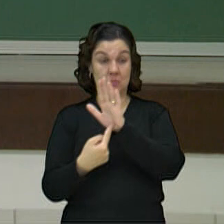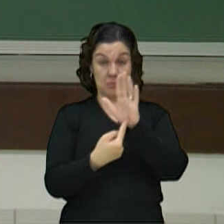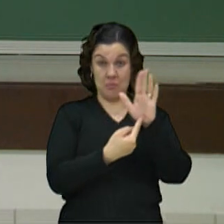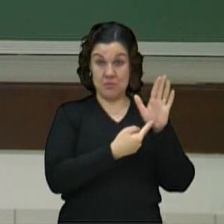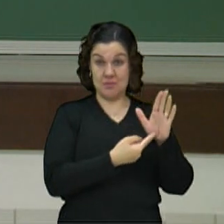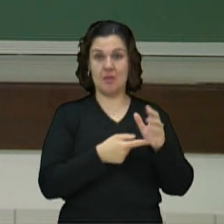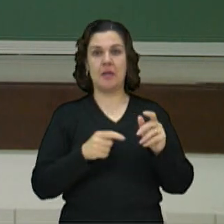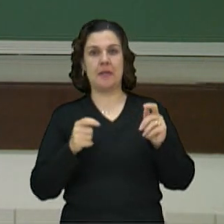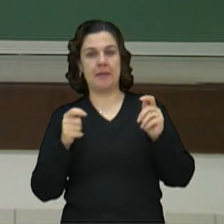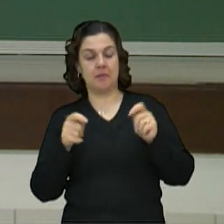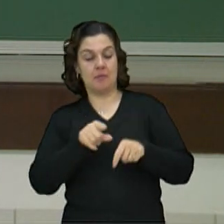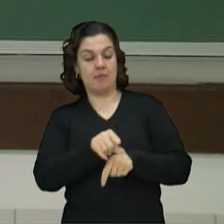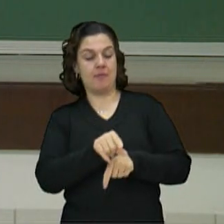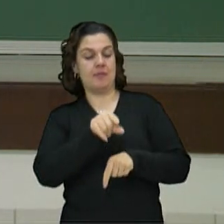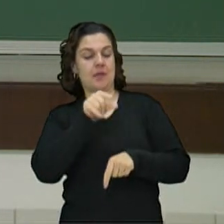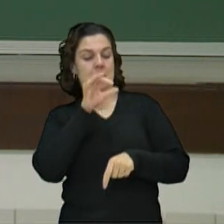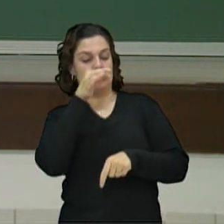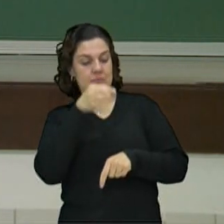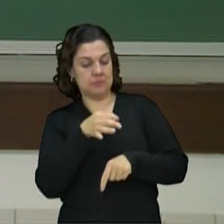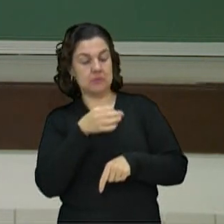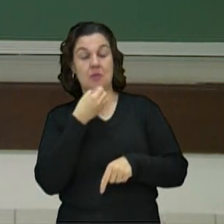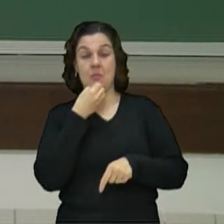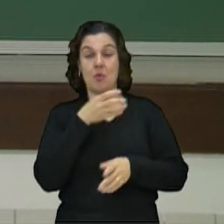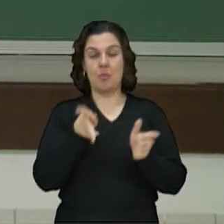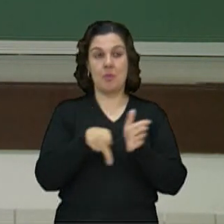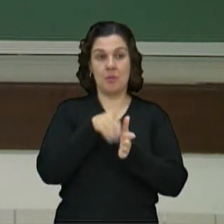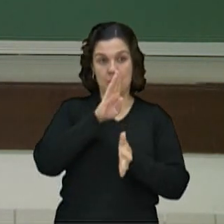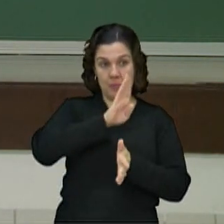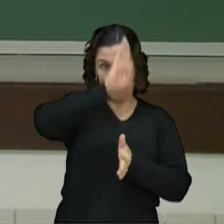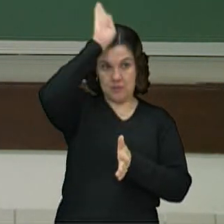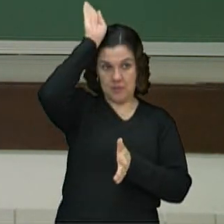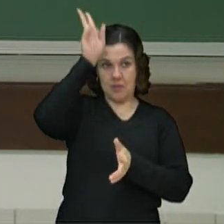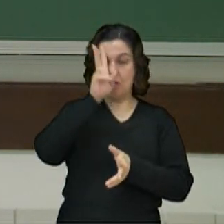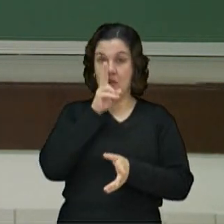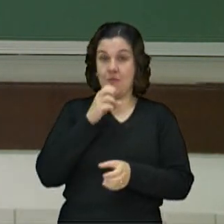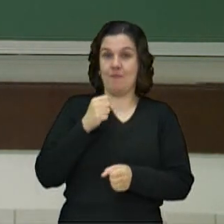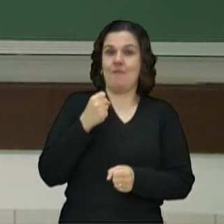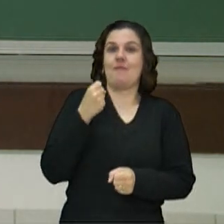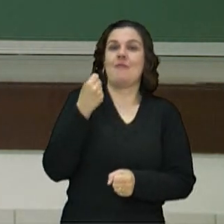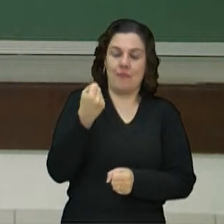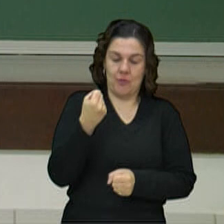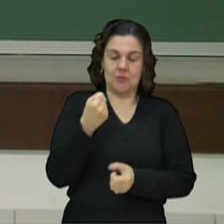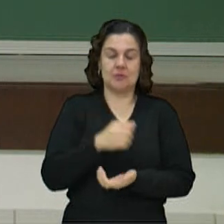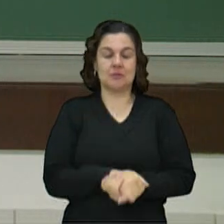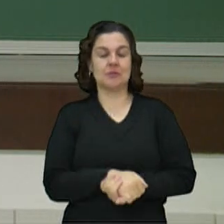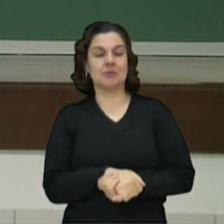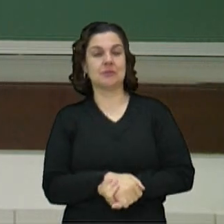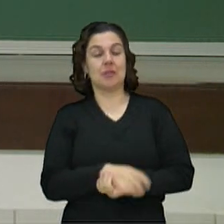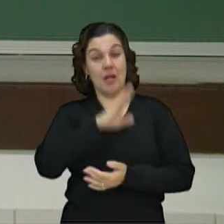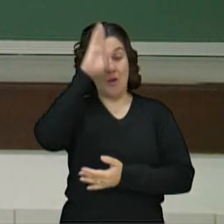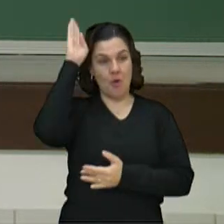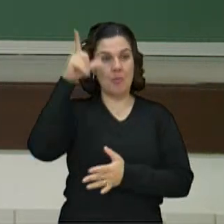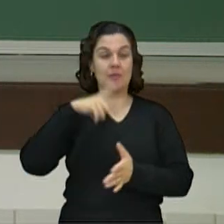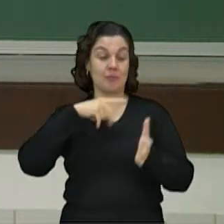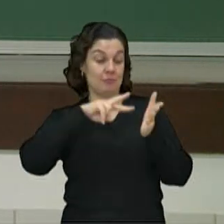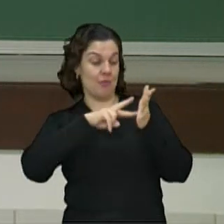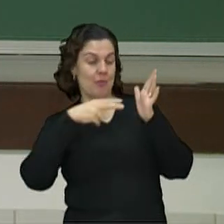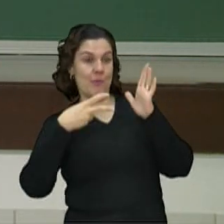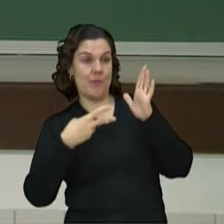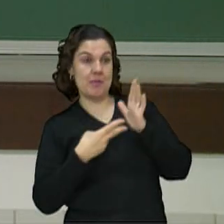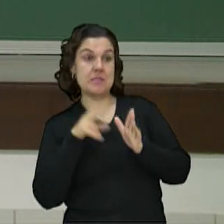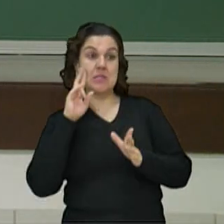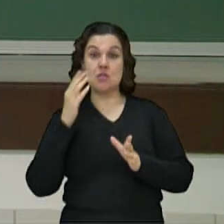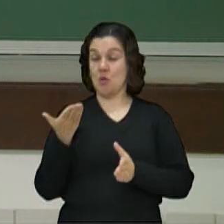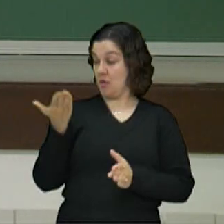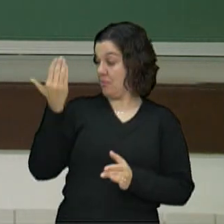que aquela decisão era uma decisão do Império Romano e tinha a força do Império Romano. Então você tem um símbolo da